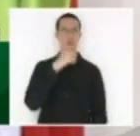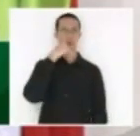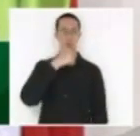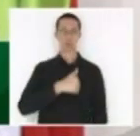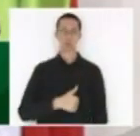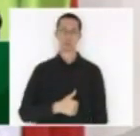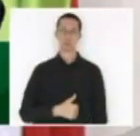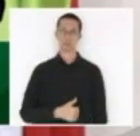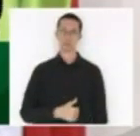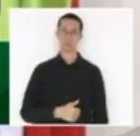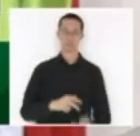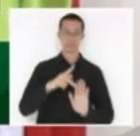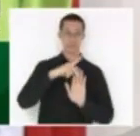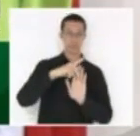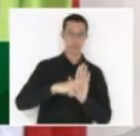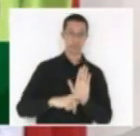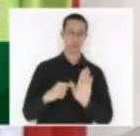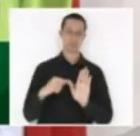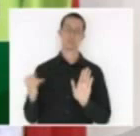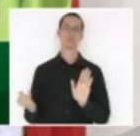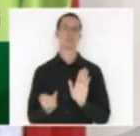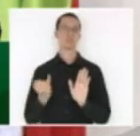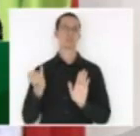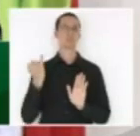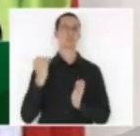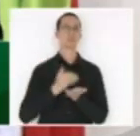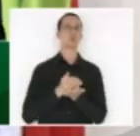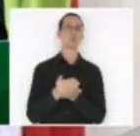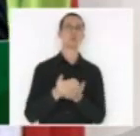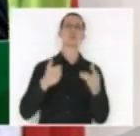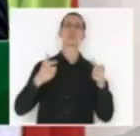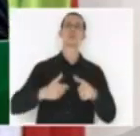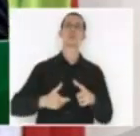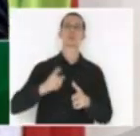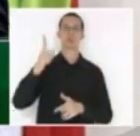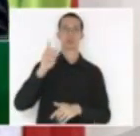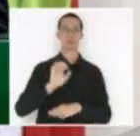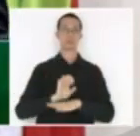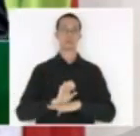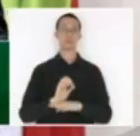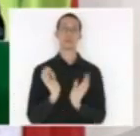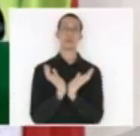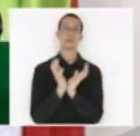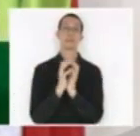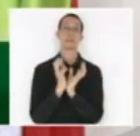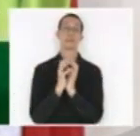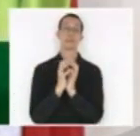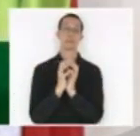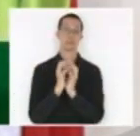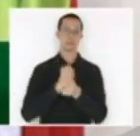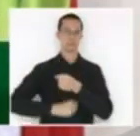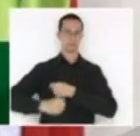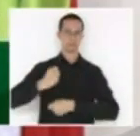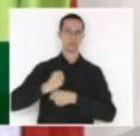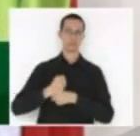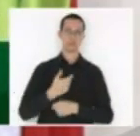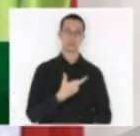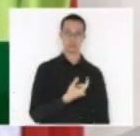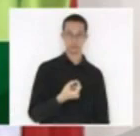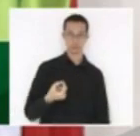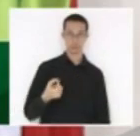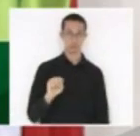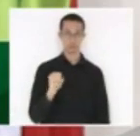importante, que teve início em Pernambuco, ainda no ano de 2008, com o objetivo de chamar a atenção